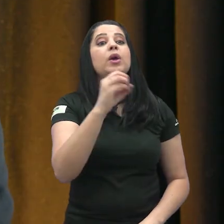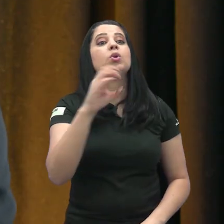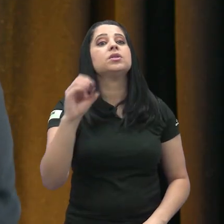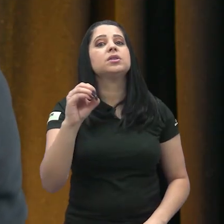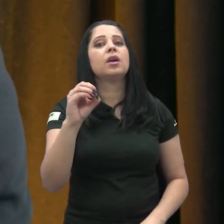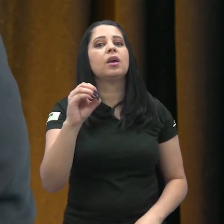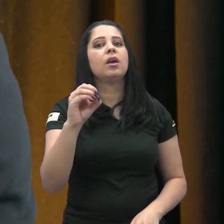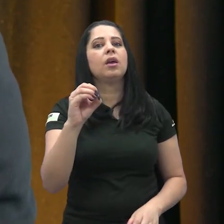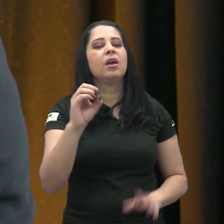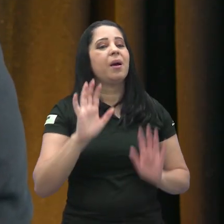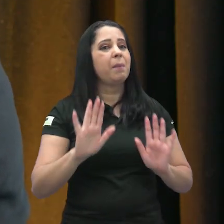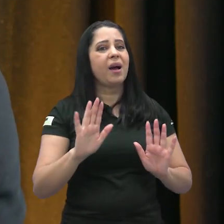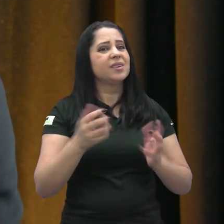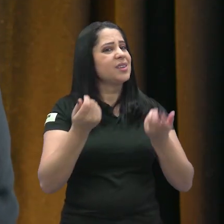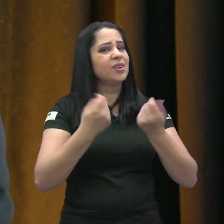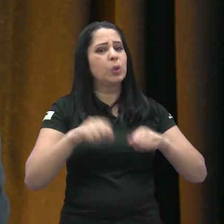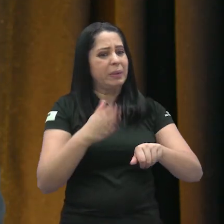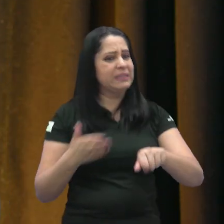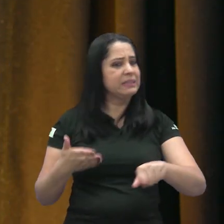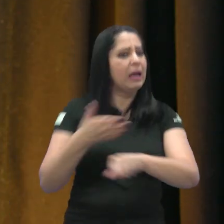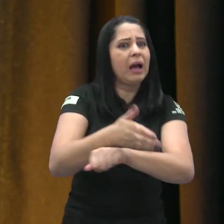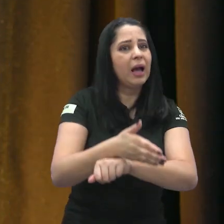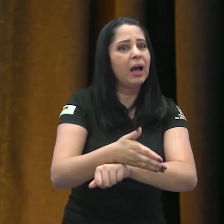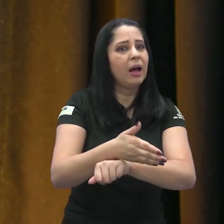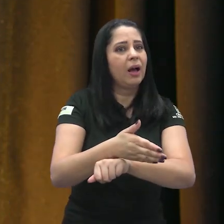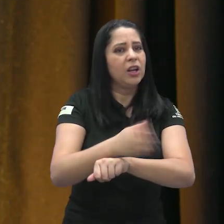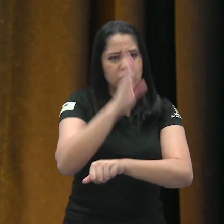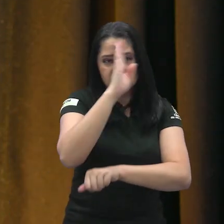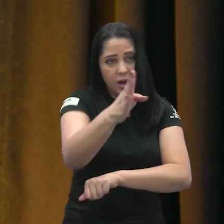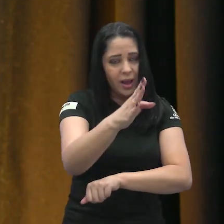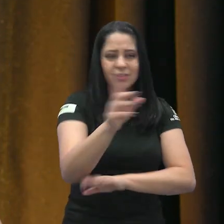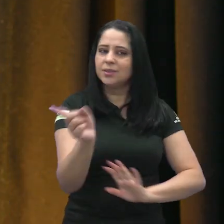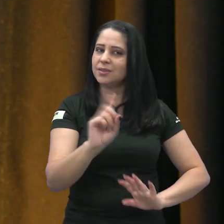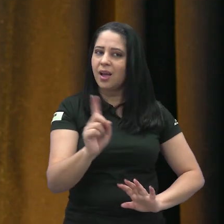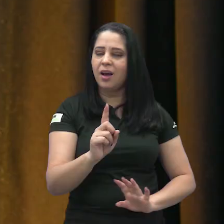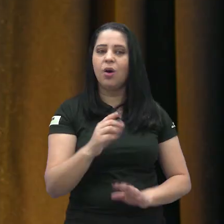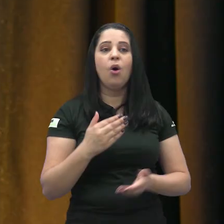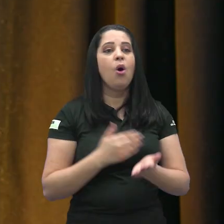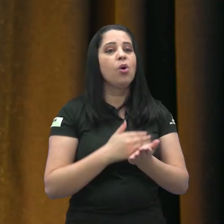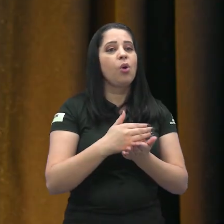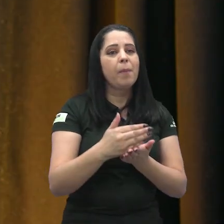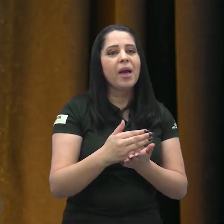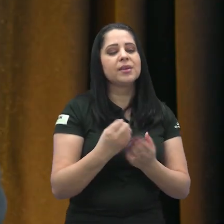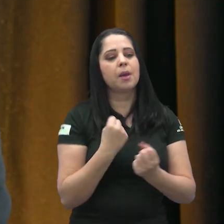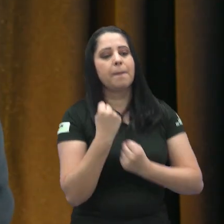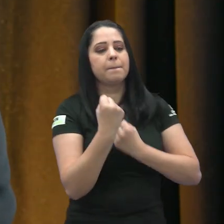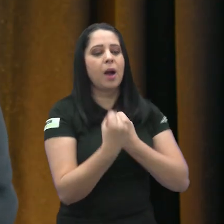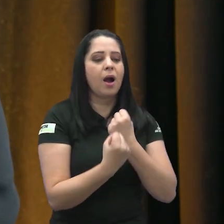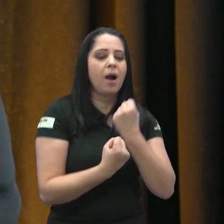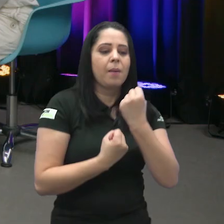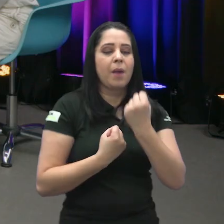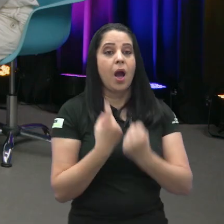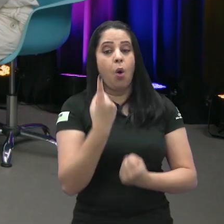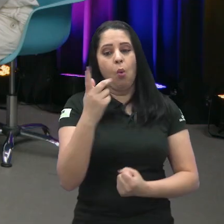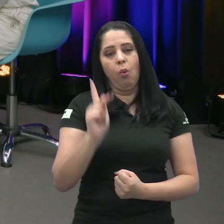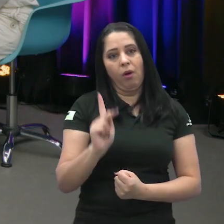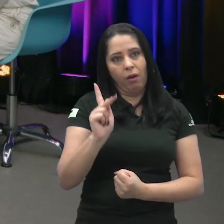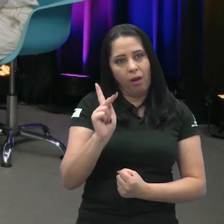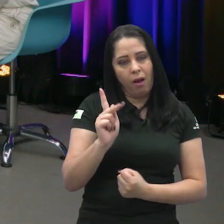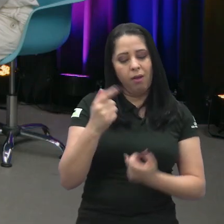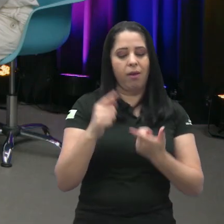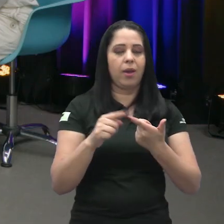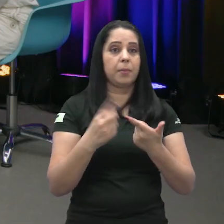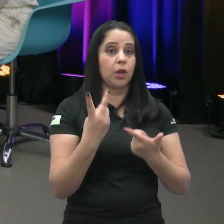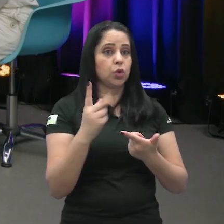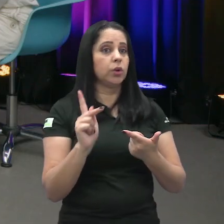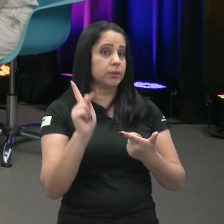milhares de pessoas que querem participar. Mas não precisa começar na São Silvestre. Começa uma corrida de 2 quilômetros,